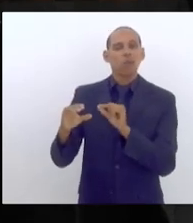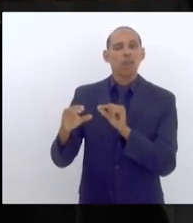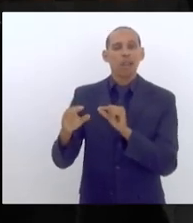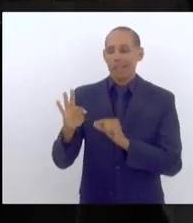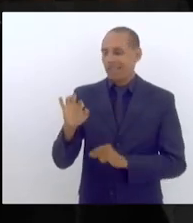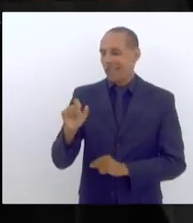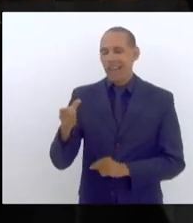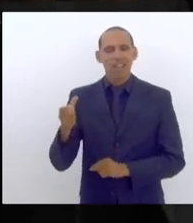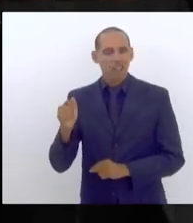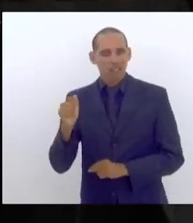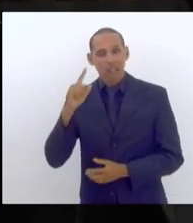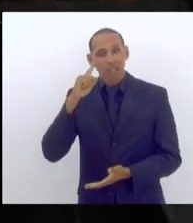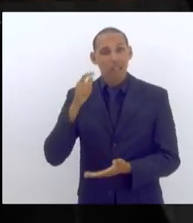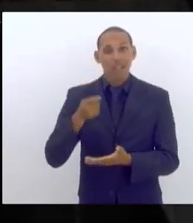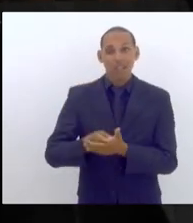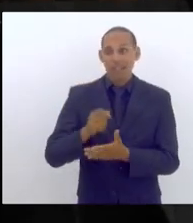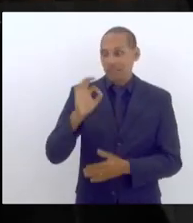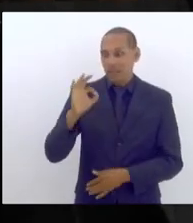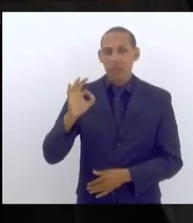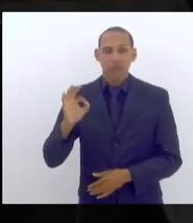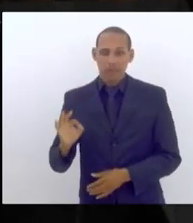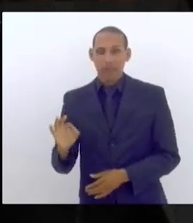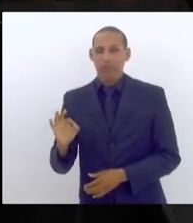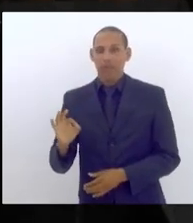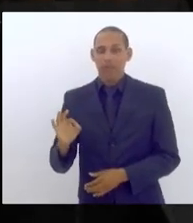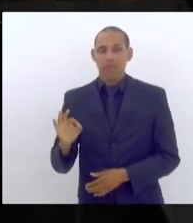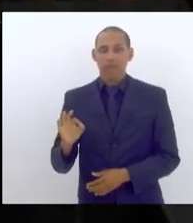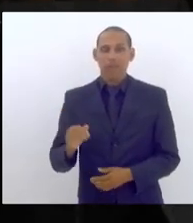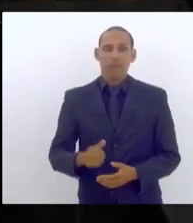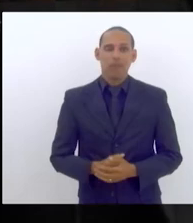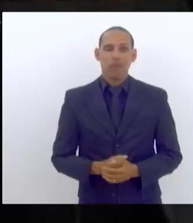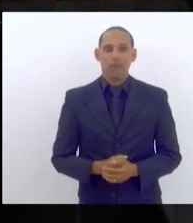define o percentual